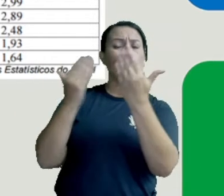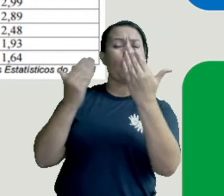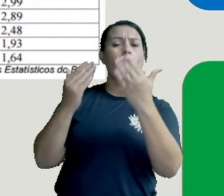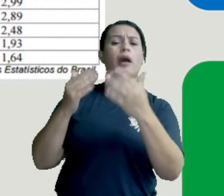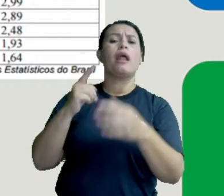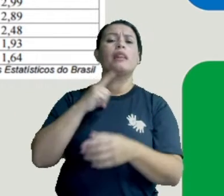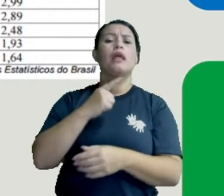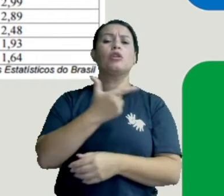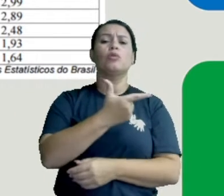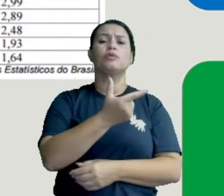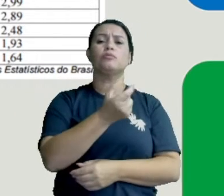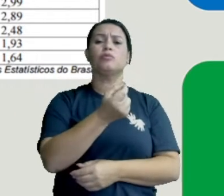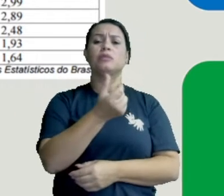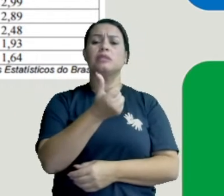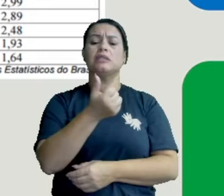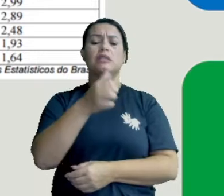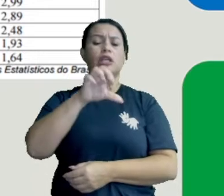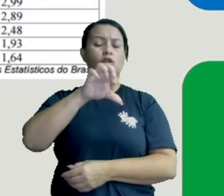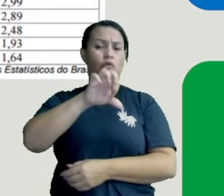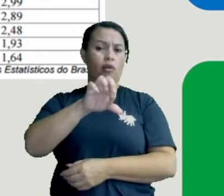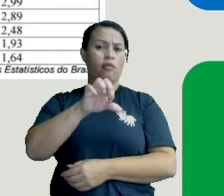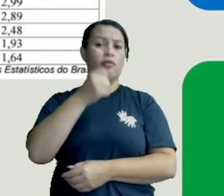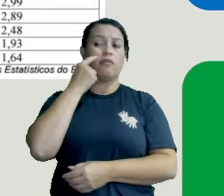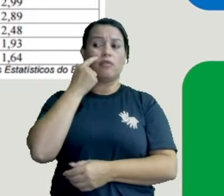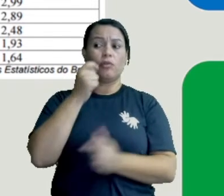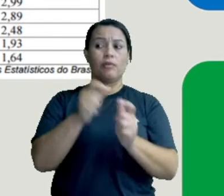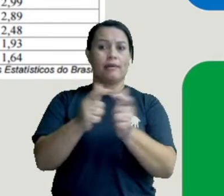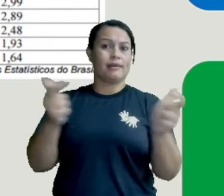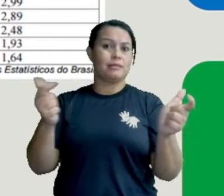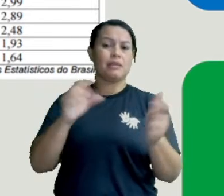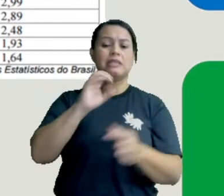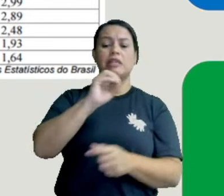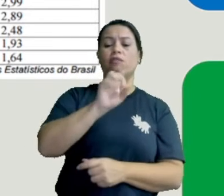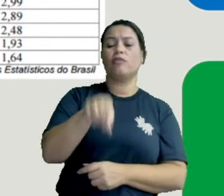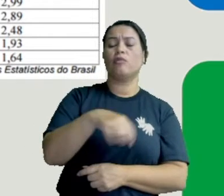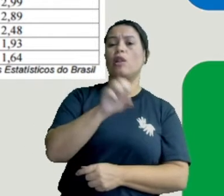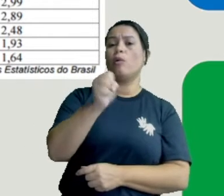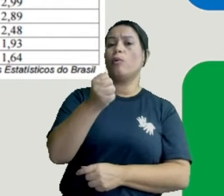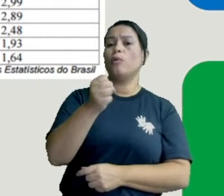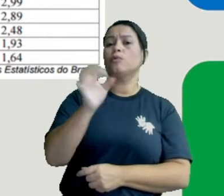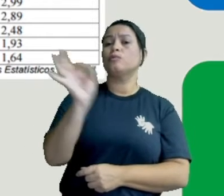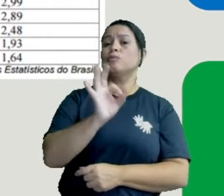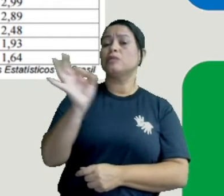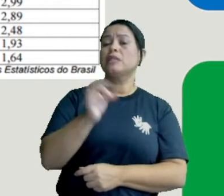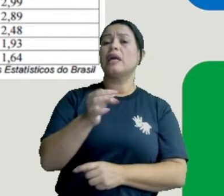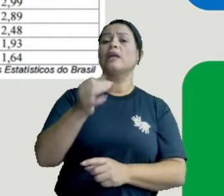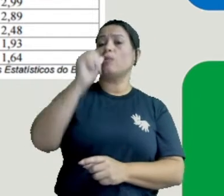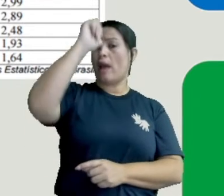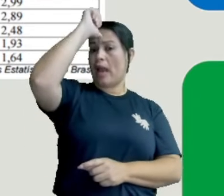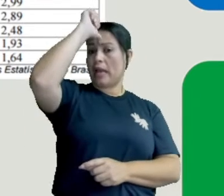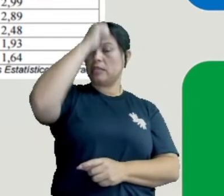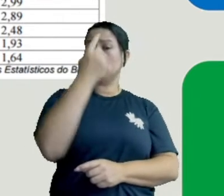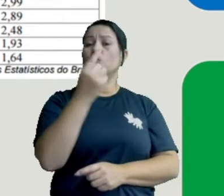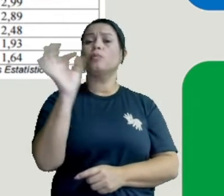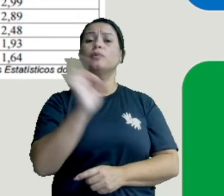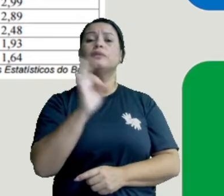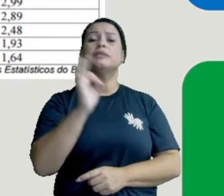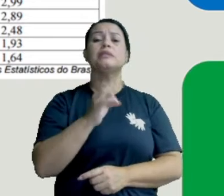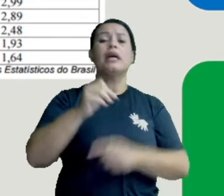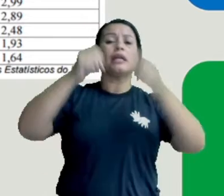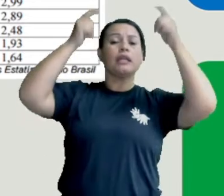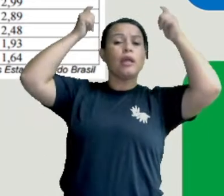informação de 2019 do Brasil, né? Do crescimento de 0,8%. A Índia com um crescimento de 1% e o México com um crescimento